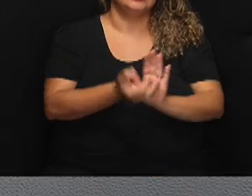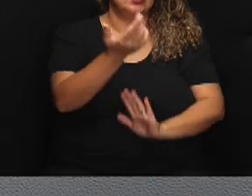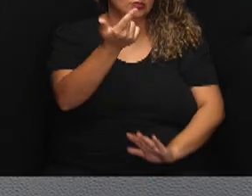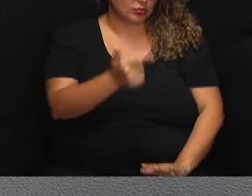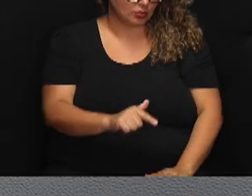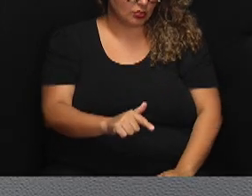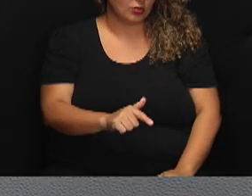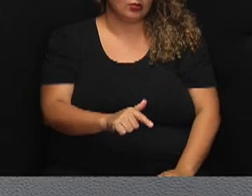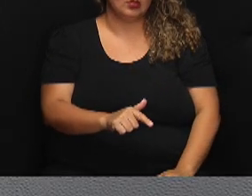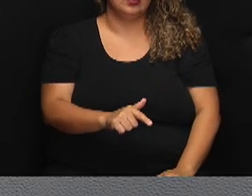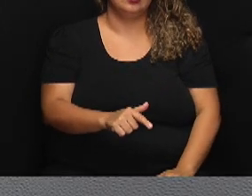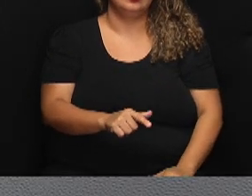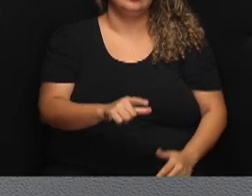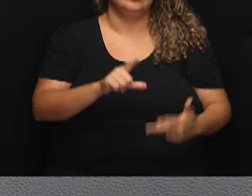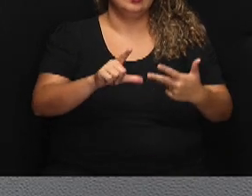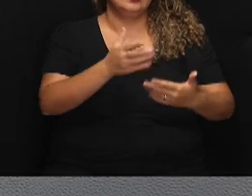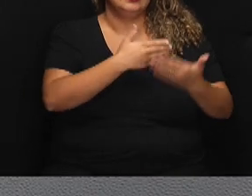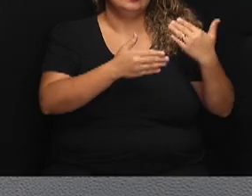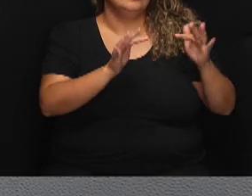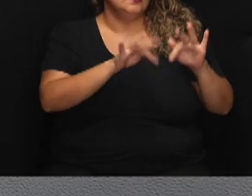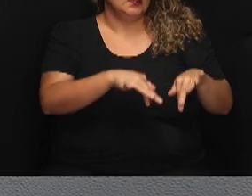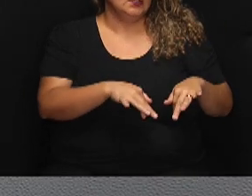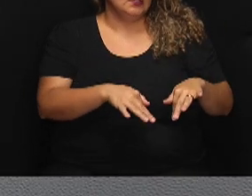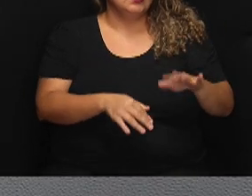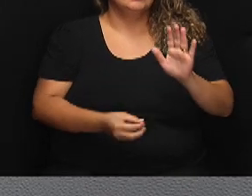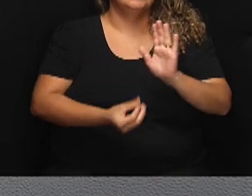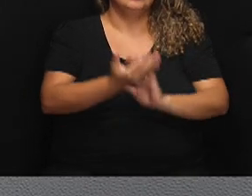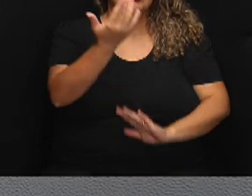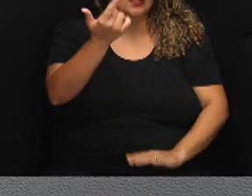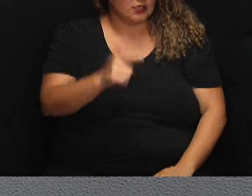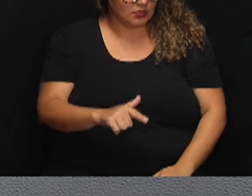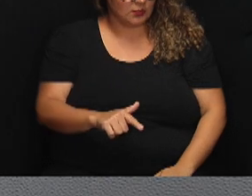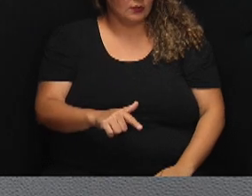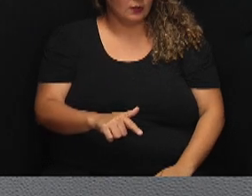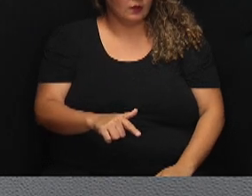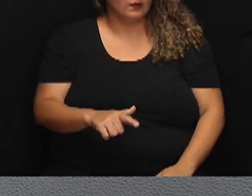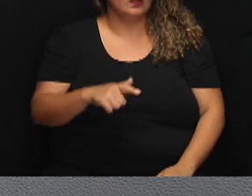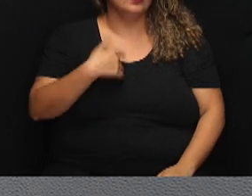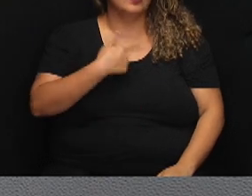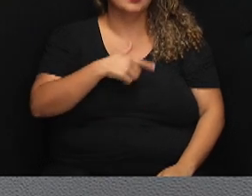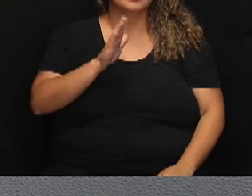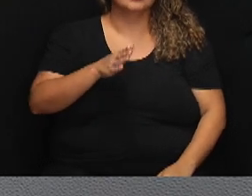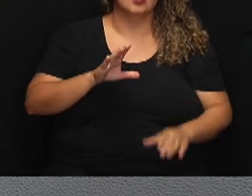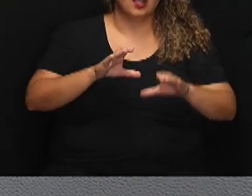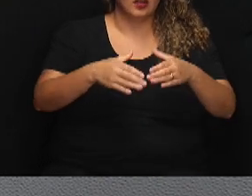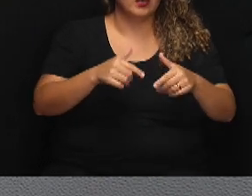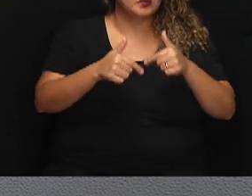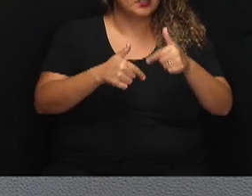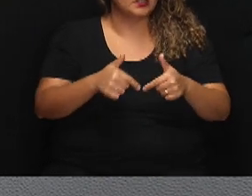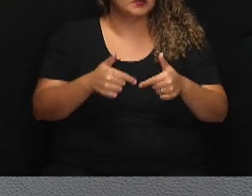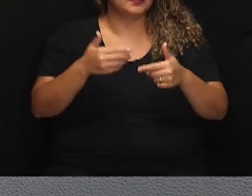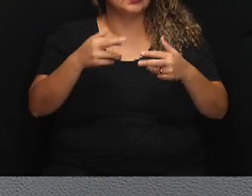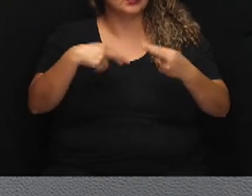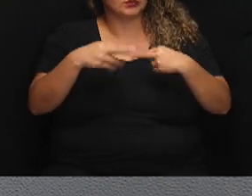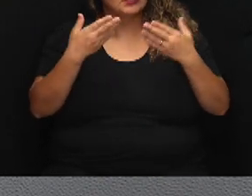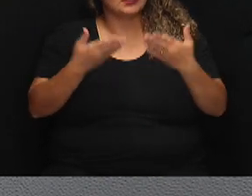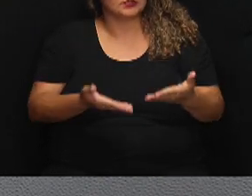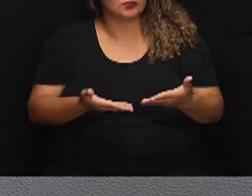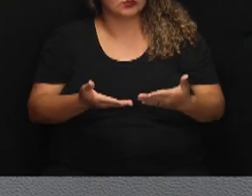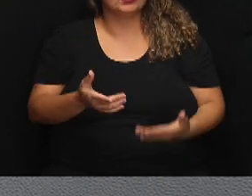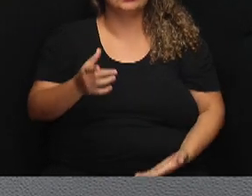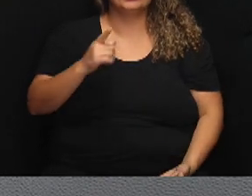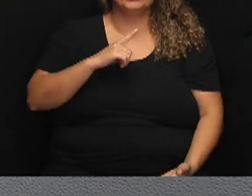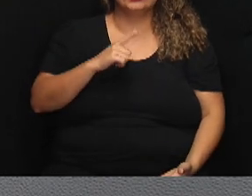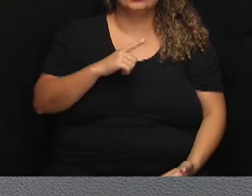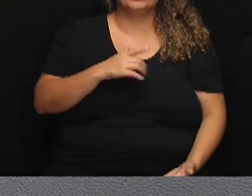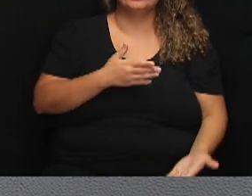que encerrou a legislatura, ela foi encerrada, agora a gente está recriando ela. A gente já tem um grupo de trabalho sobre isso, nós